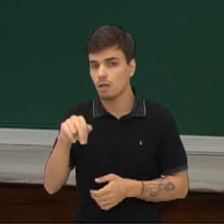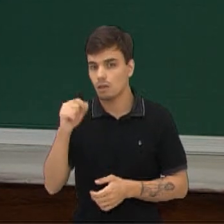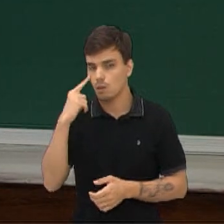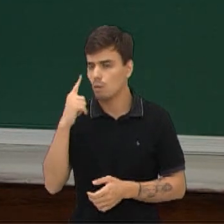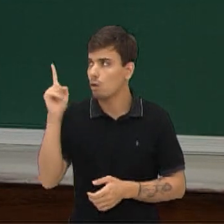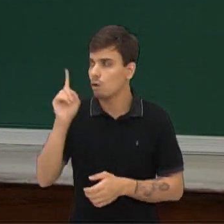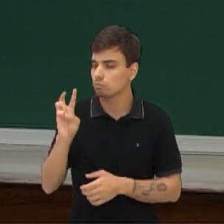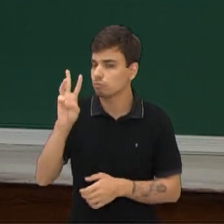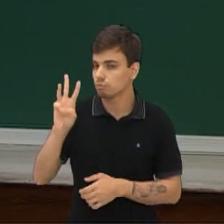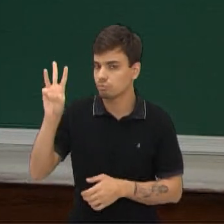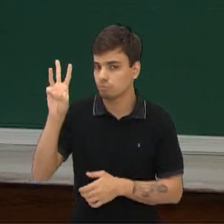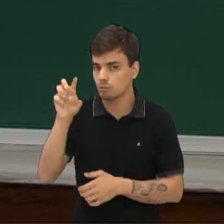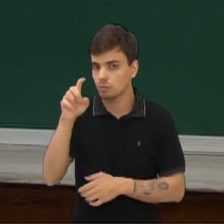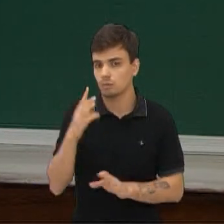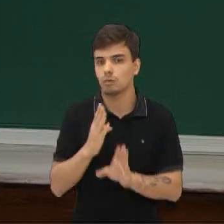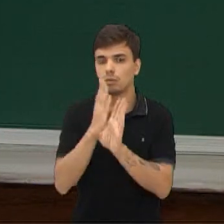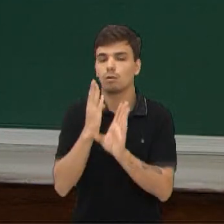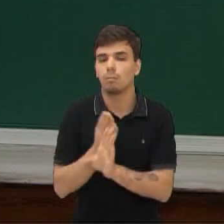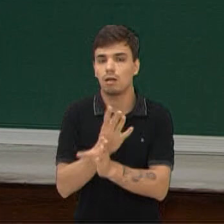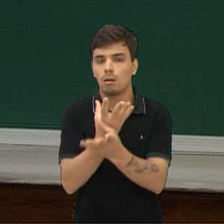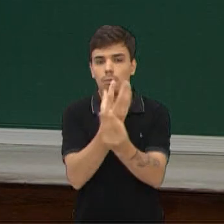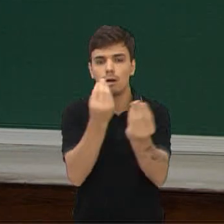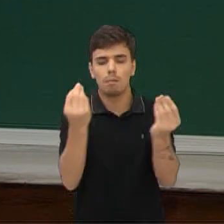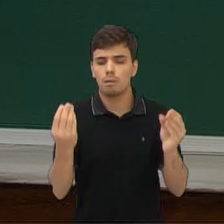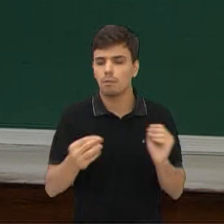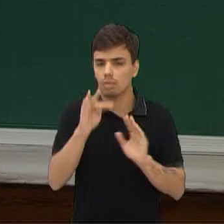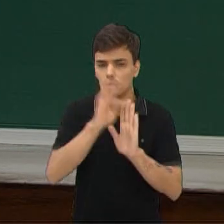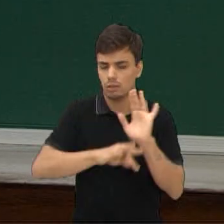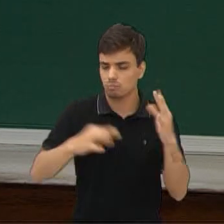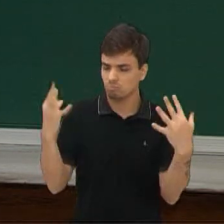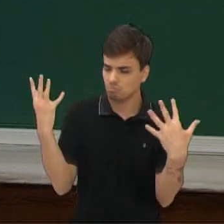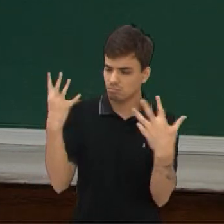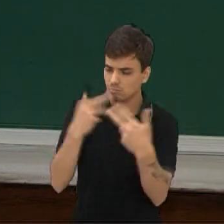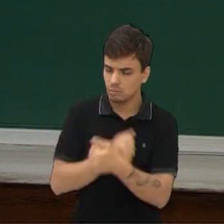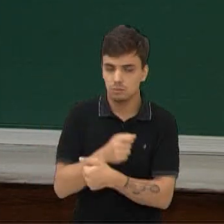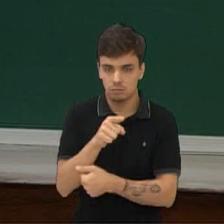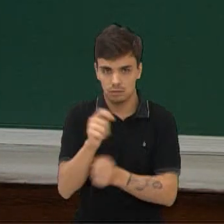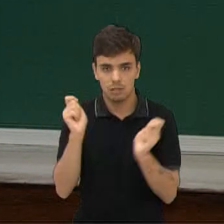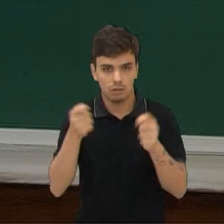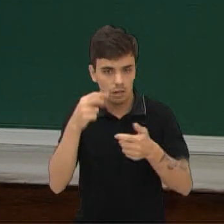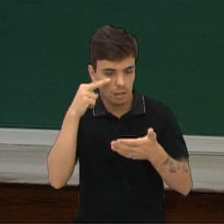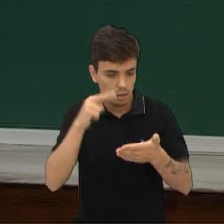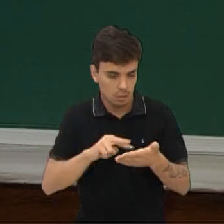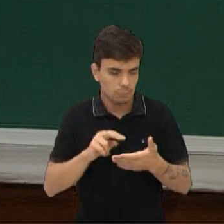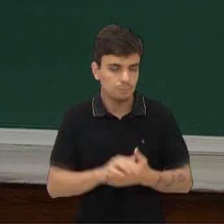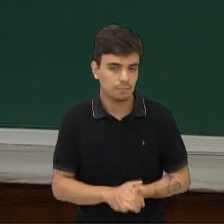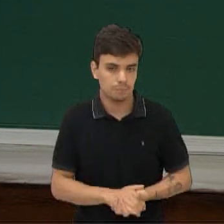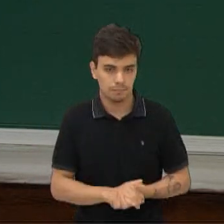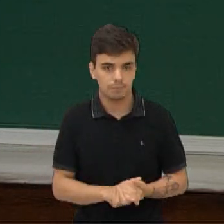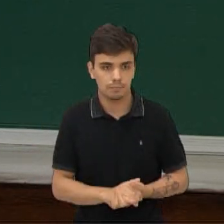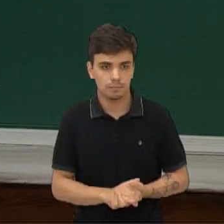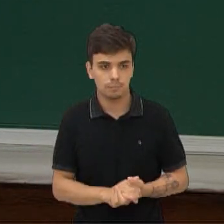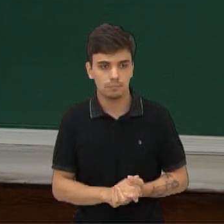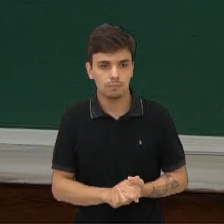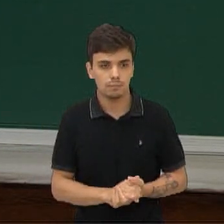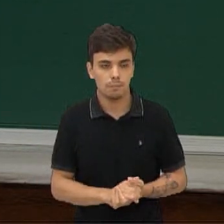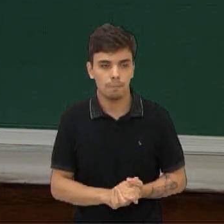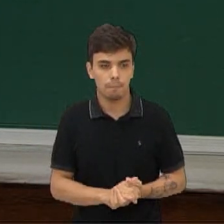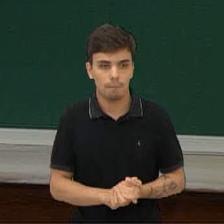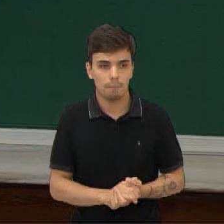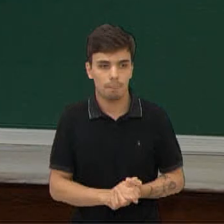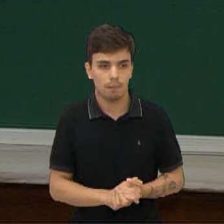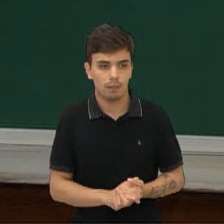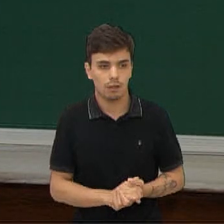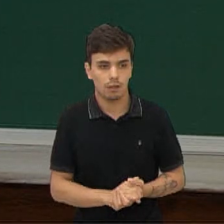www.marinacolasanti.com, e você vai descobrir um monte de textos lindos, tá? Que vale a pena você aproveitar, beleza? Vamos lá